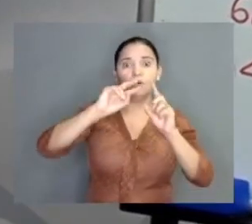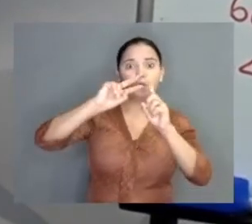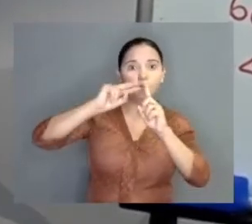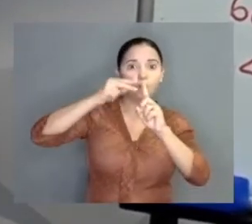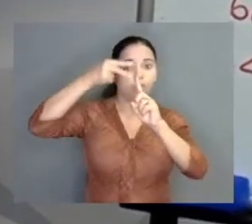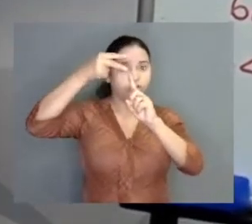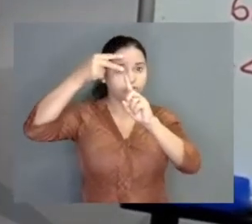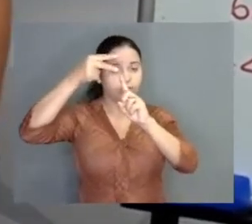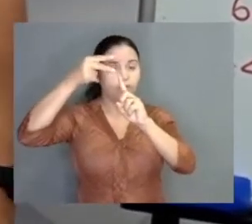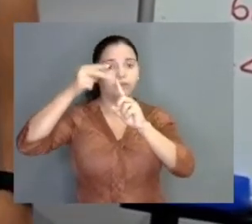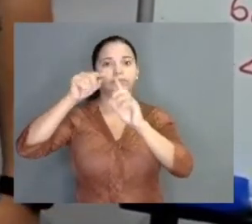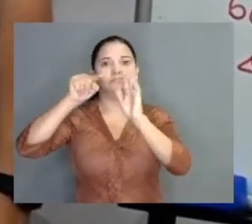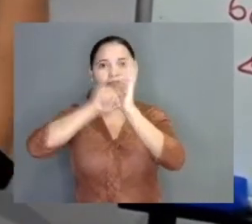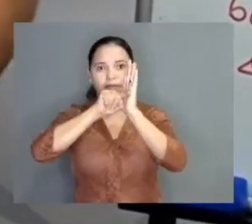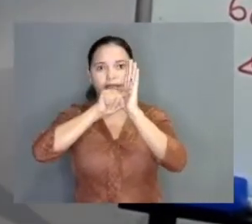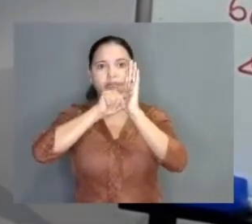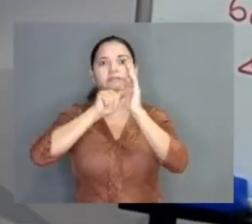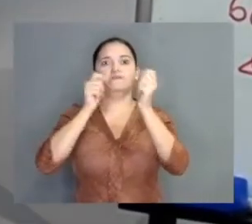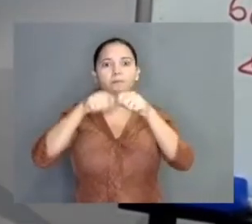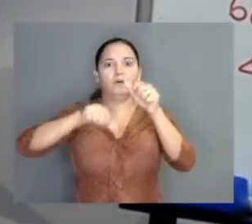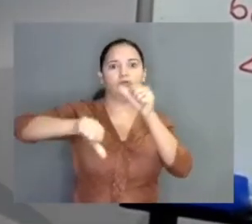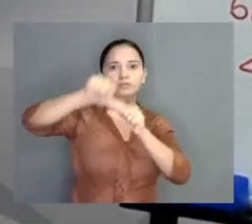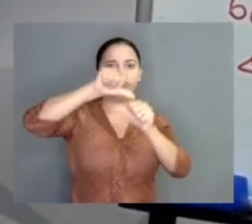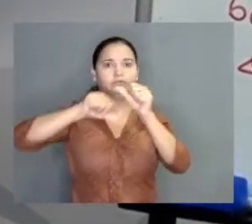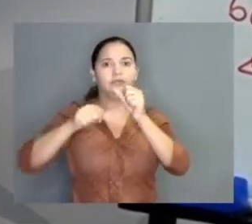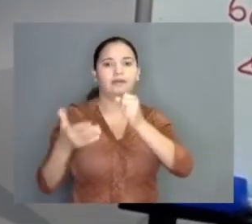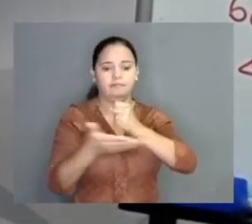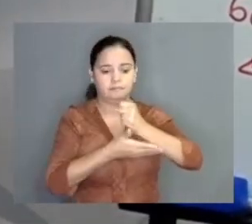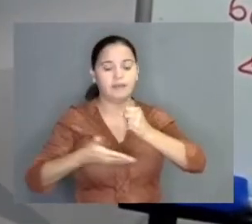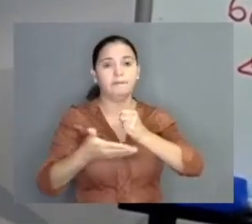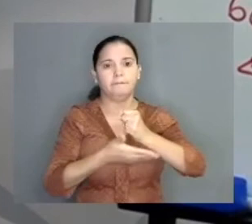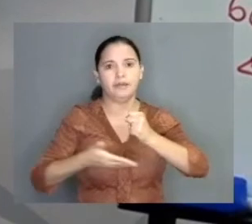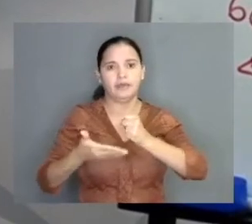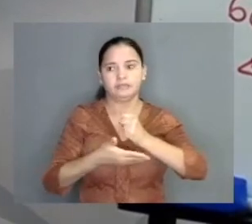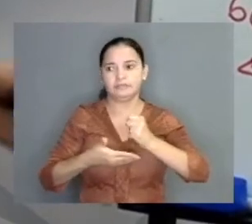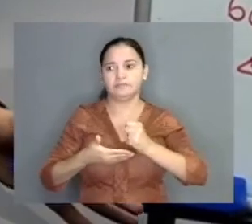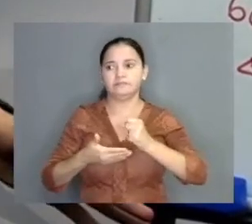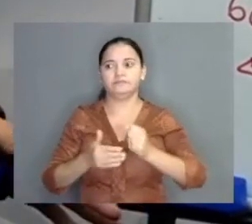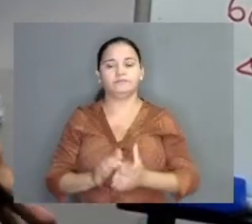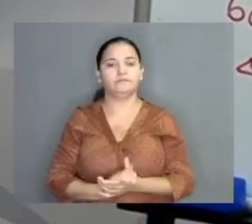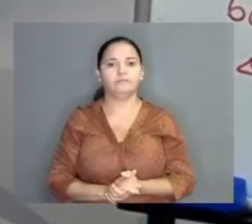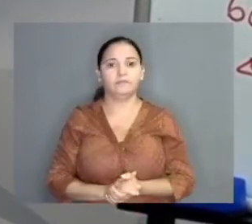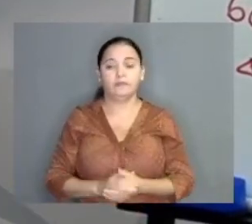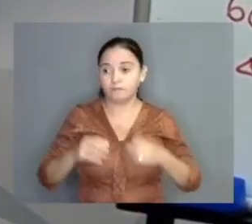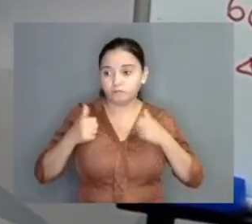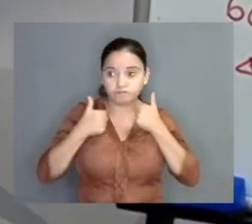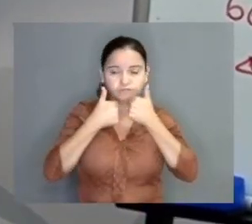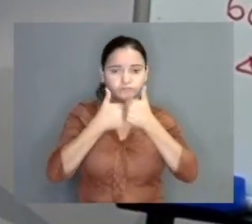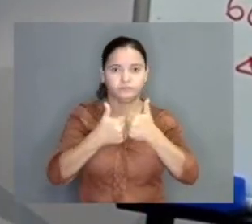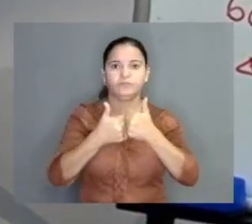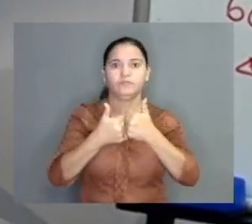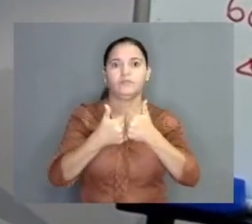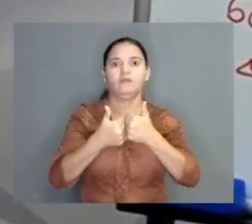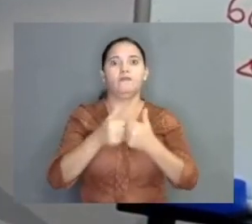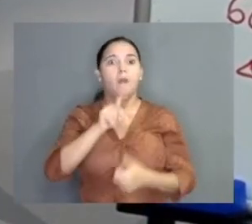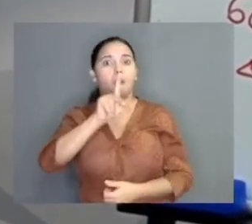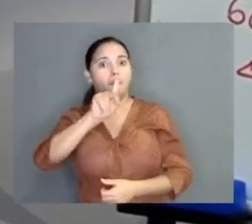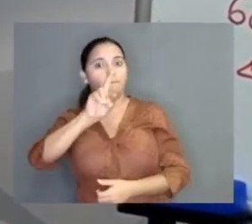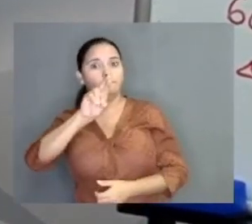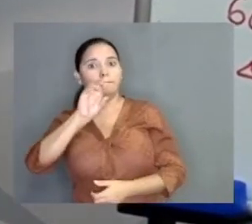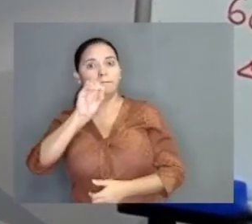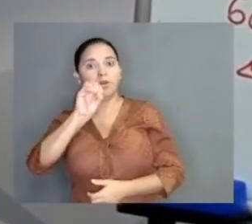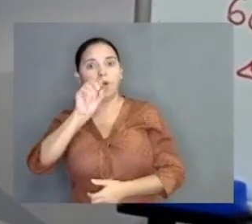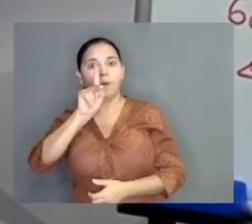representa o inverso da base. Beleza? Então, ó, Fechamos propriedades iniciais.